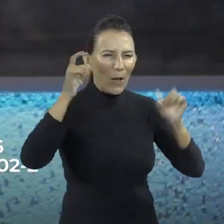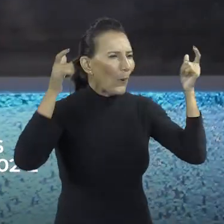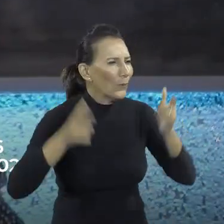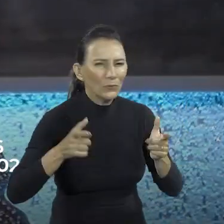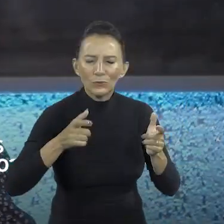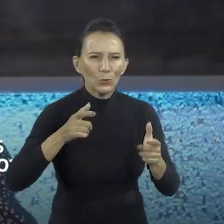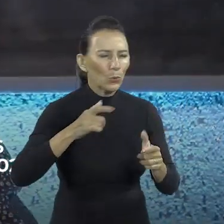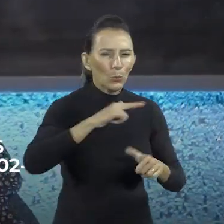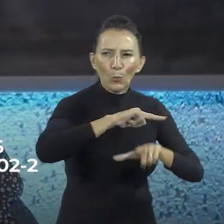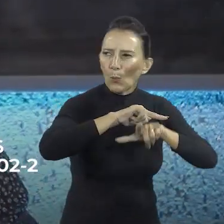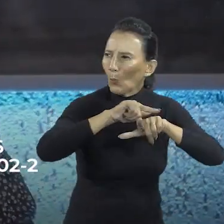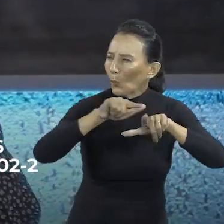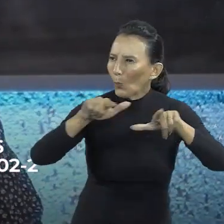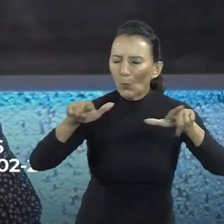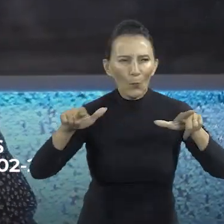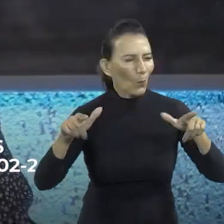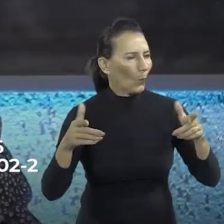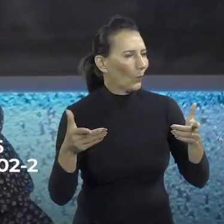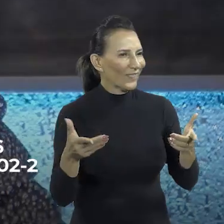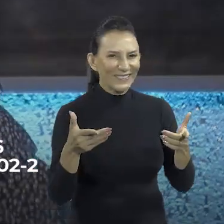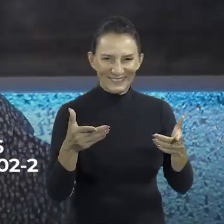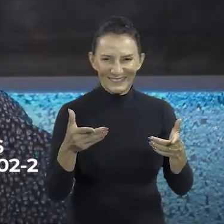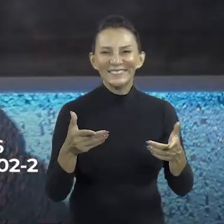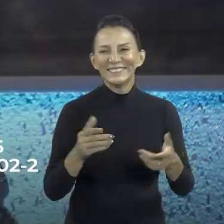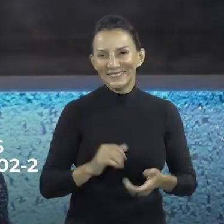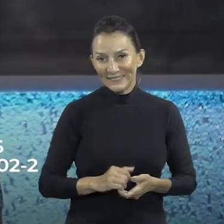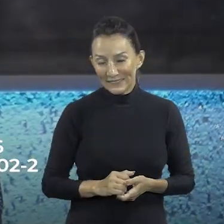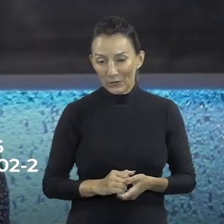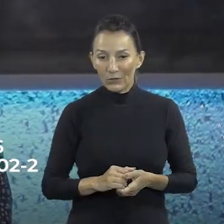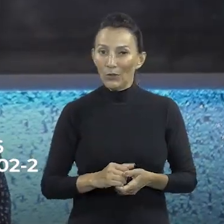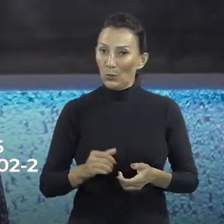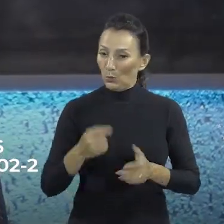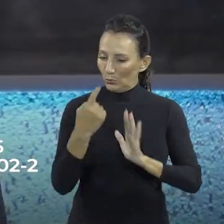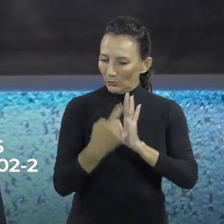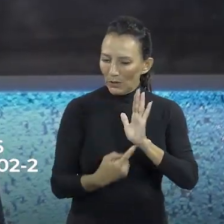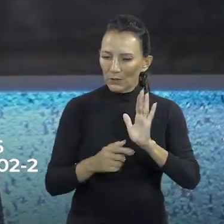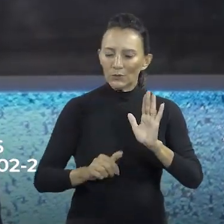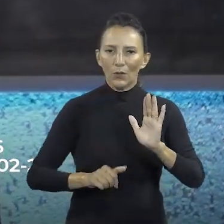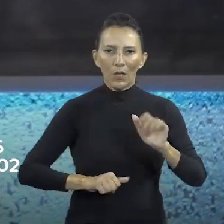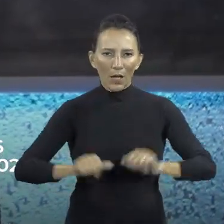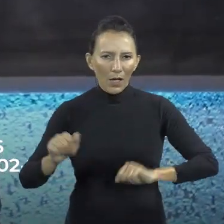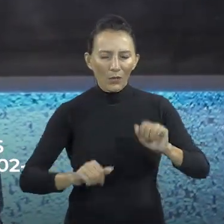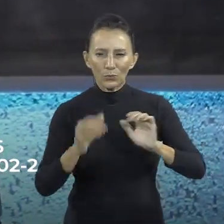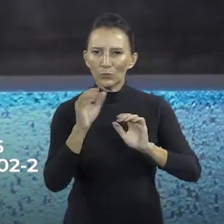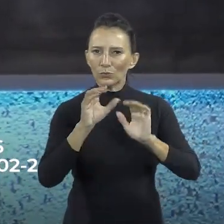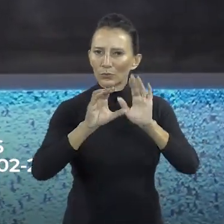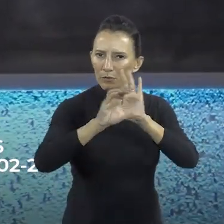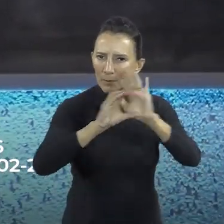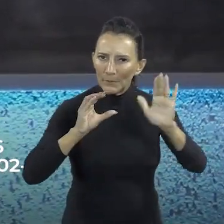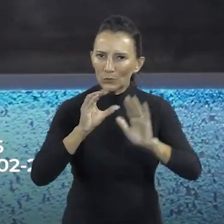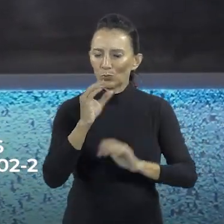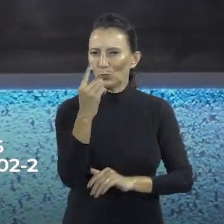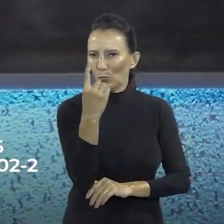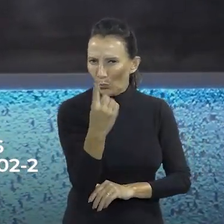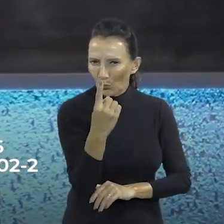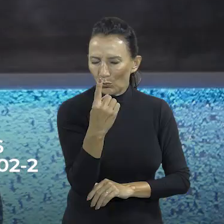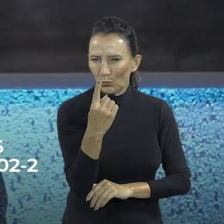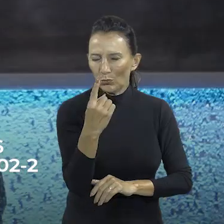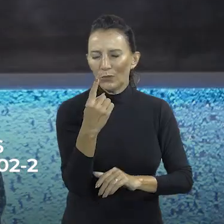Então, o texto de Atos 1:8, a preocupação anterior ao